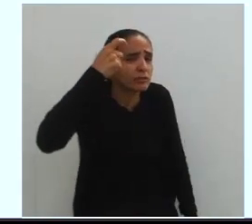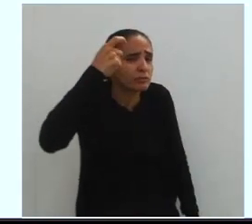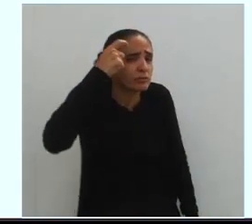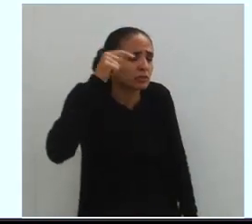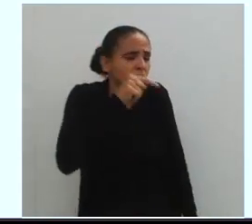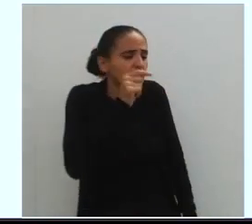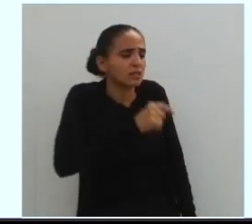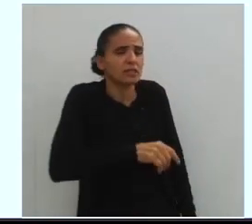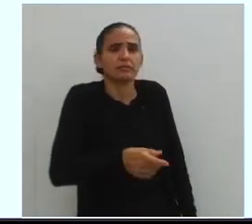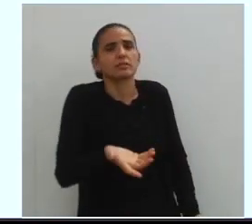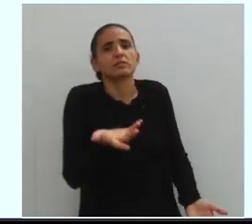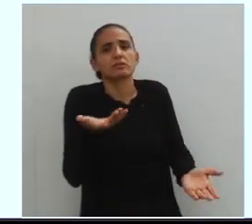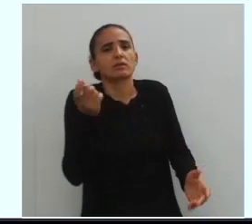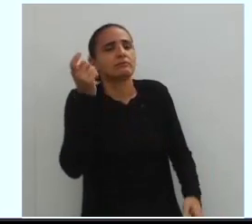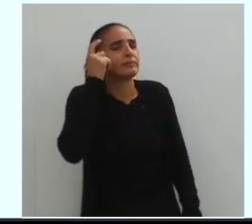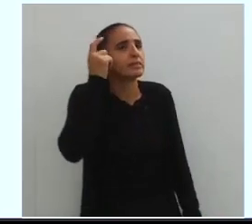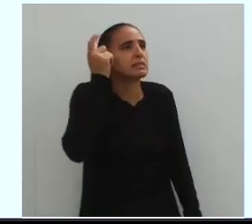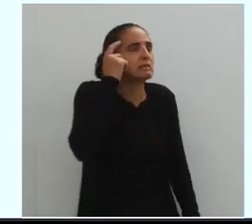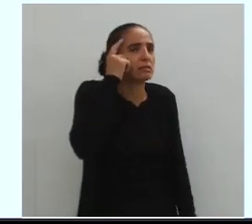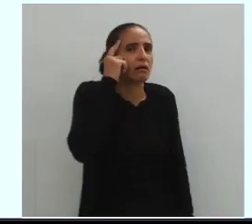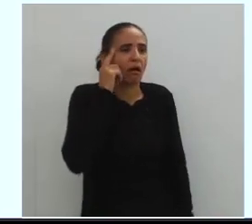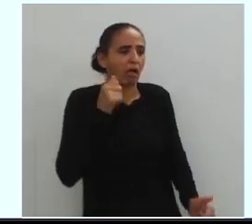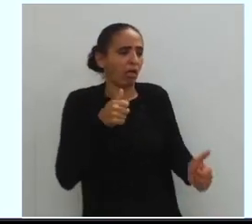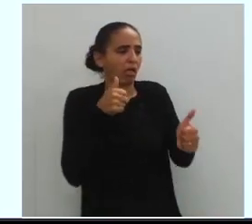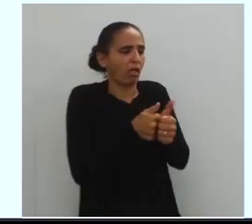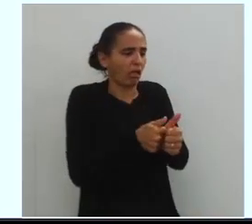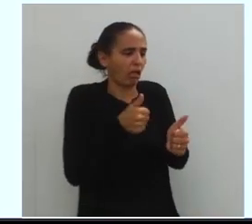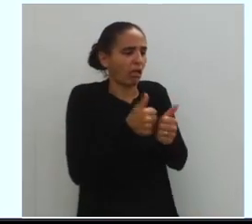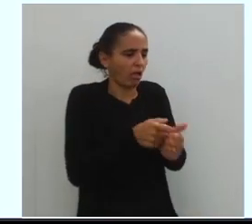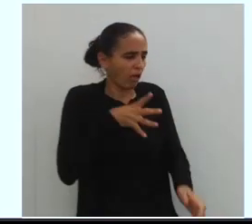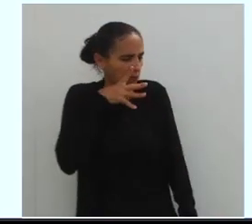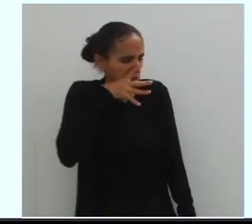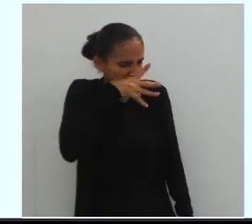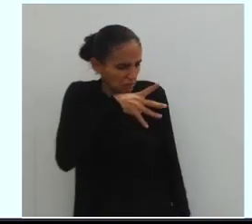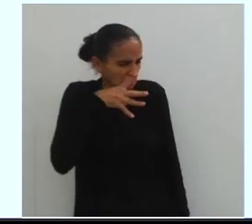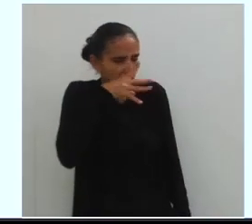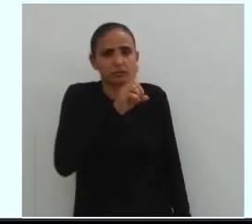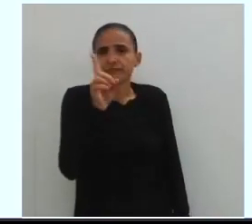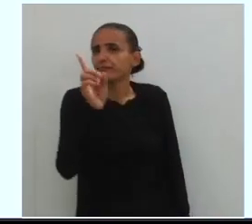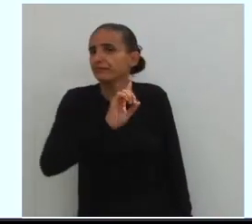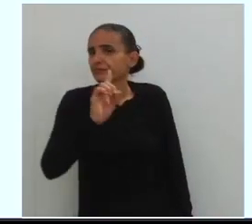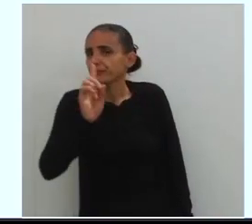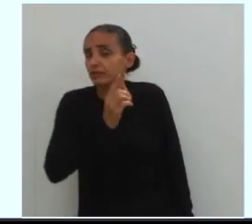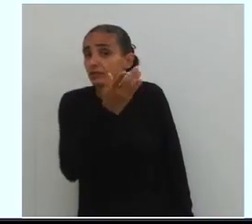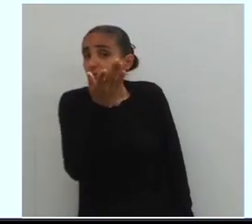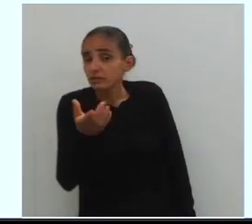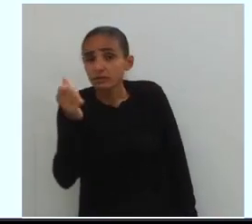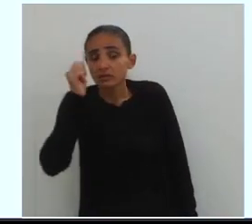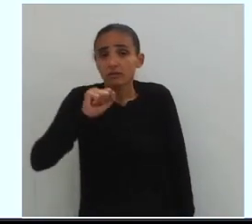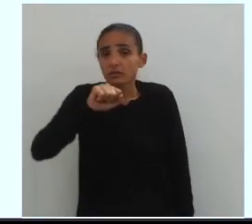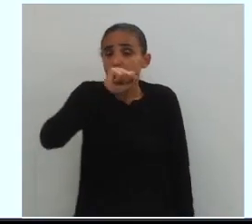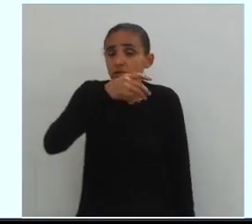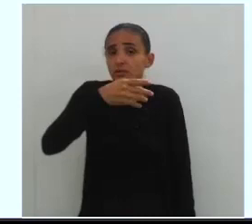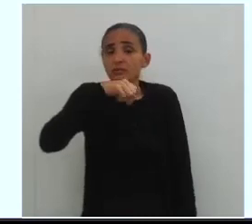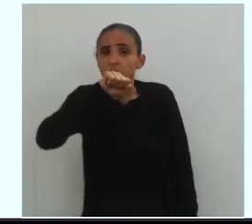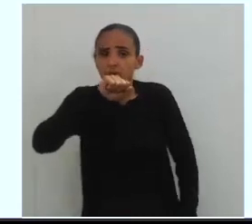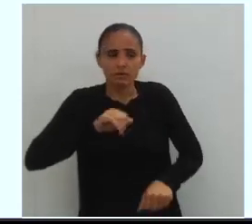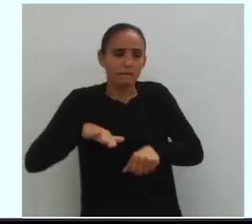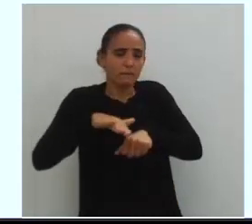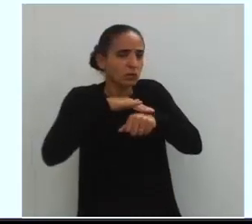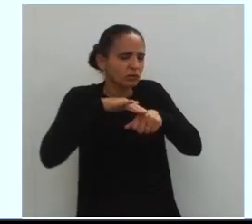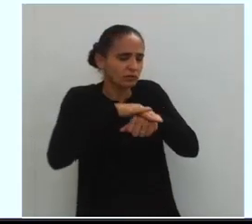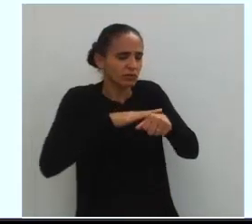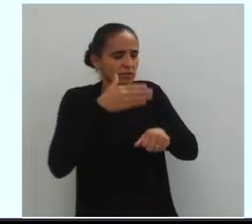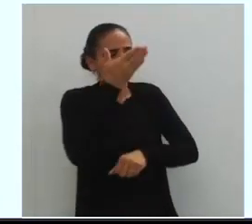consciência para poder refletir. Você não tem que ameaçar, né? Você tem que conversar e, dependendo do nível